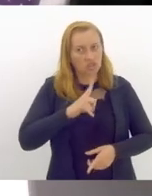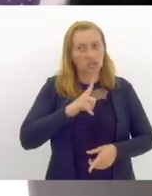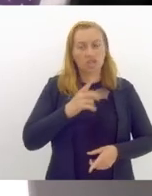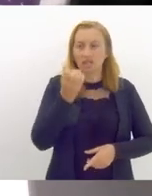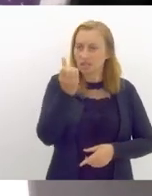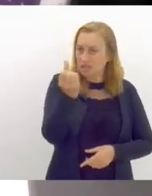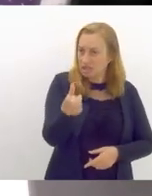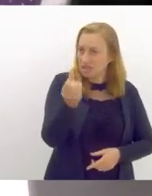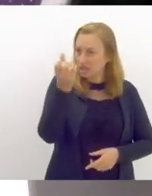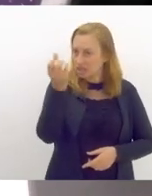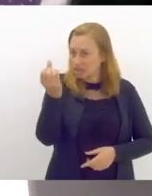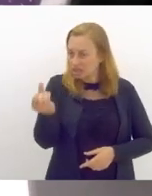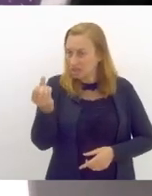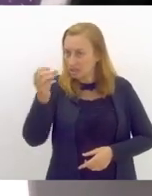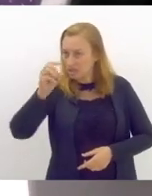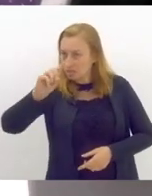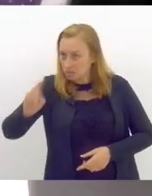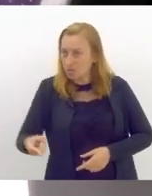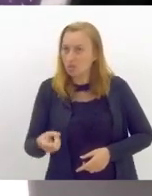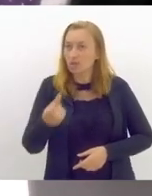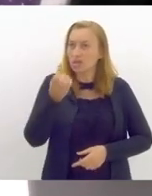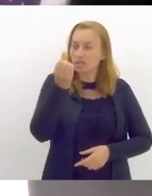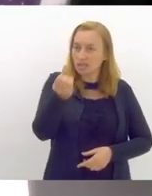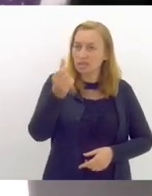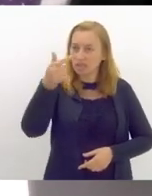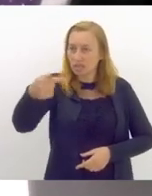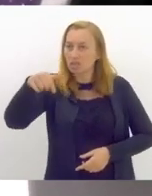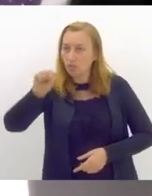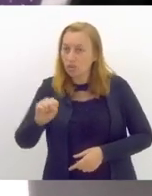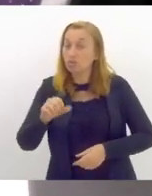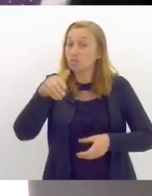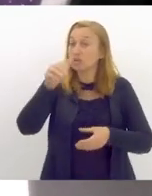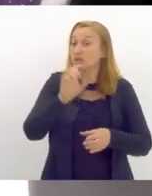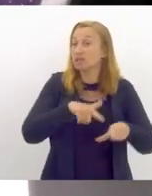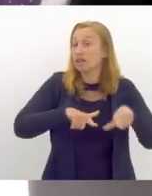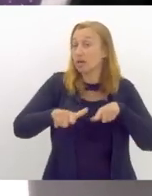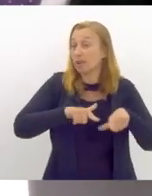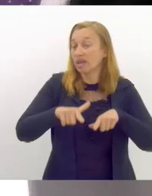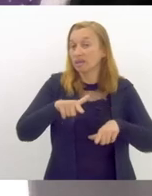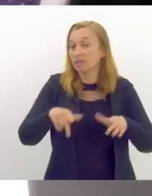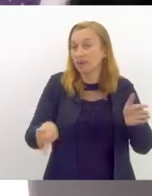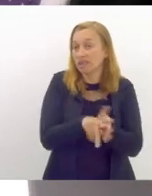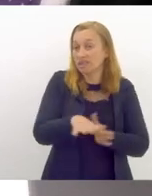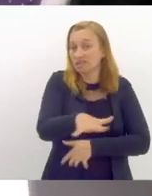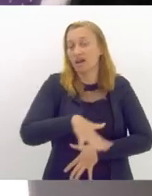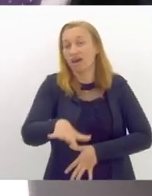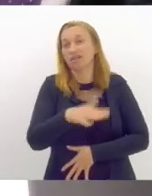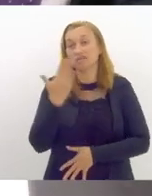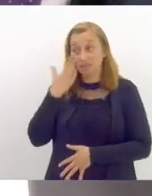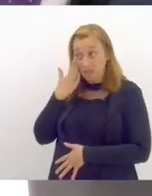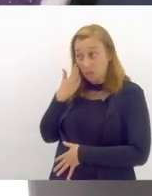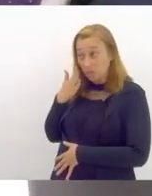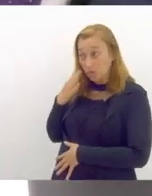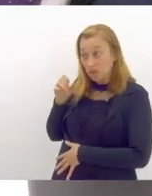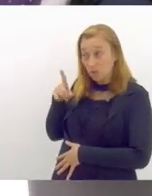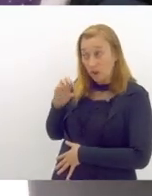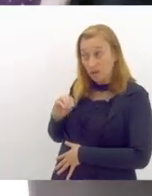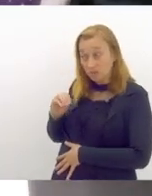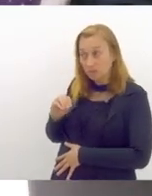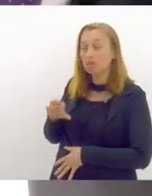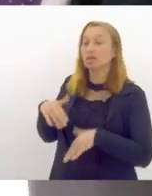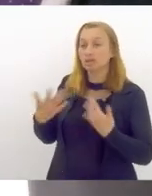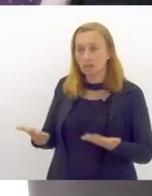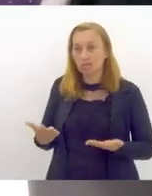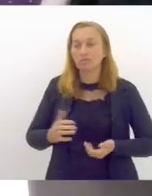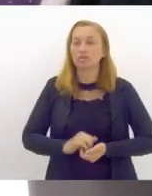são 66.178 empregos estão nessa área entendeu Eduardo e